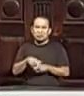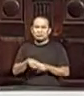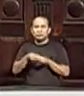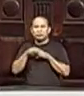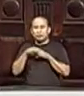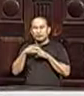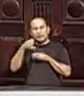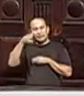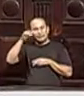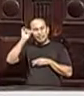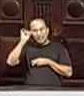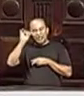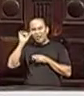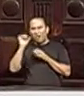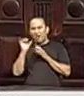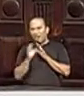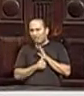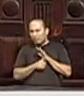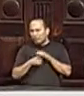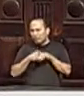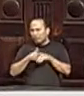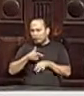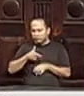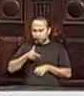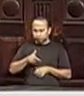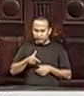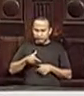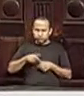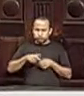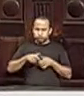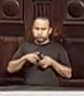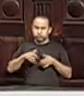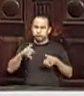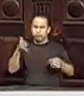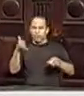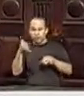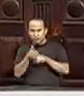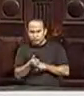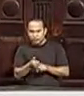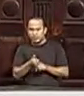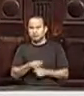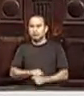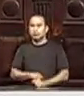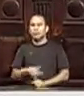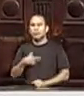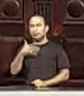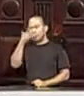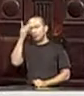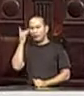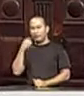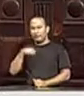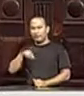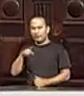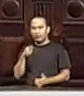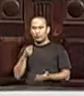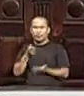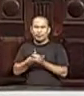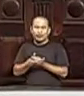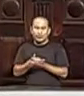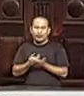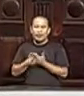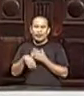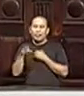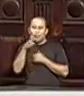evitar a fraude na bomba, na hora que o cidadão, o consumidor é lesado por